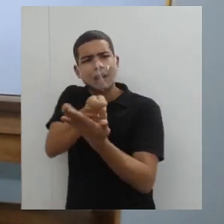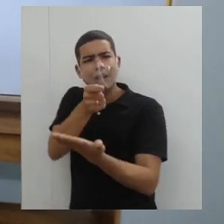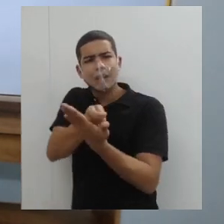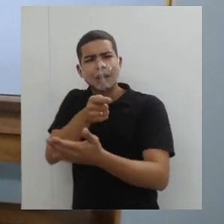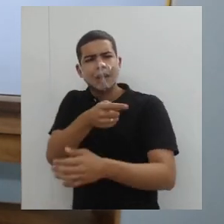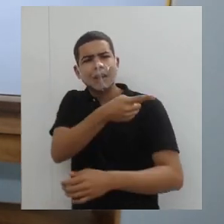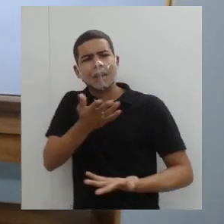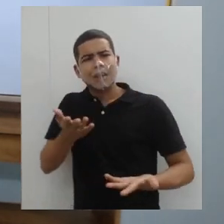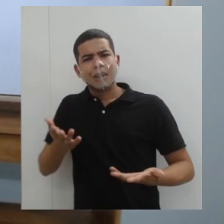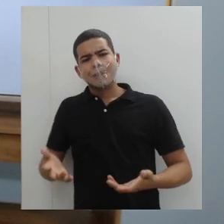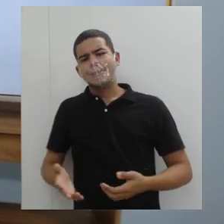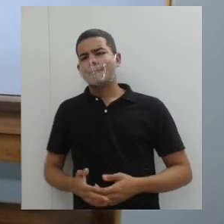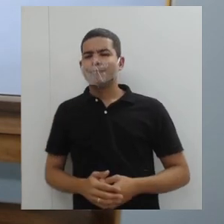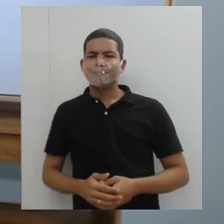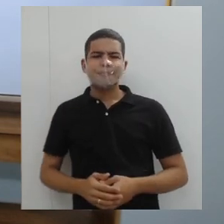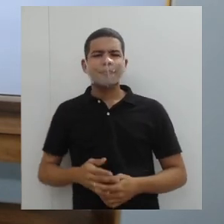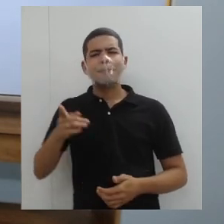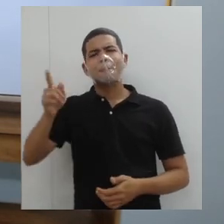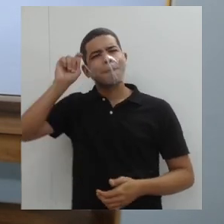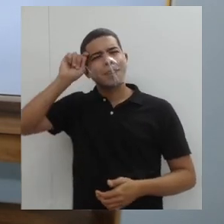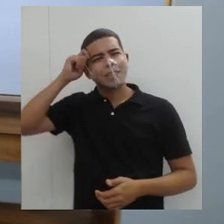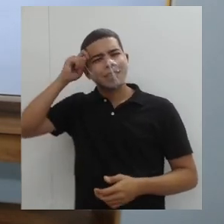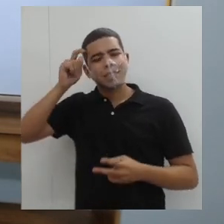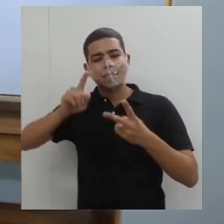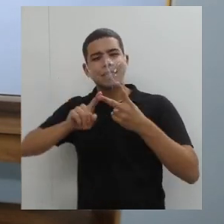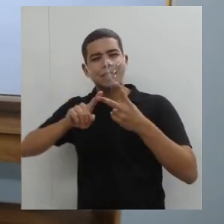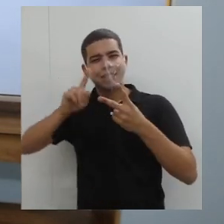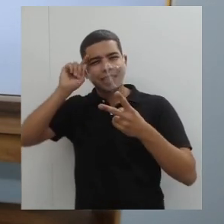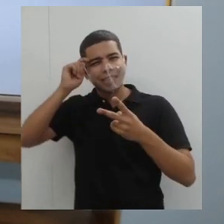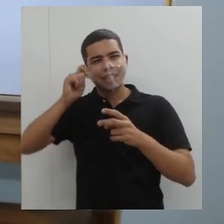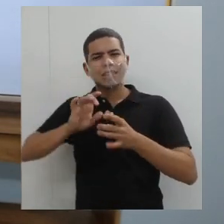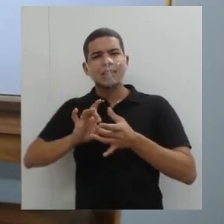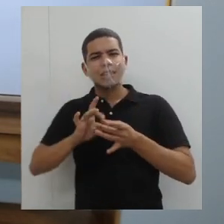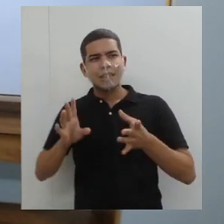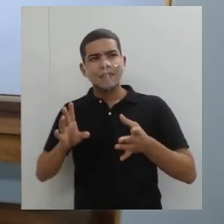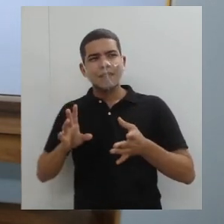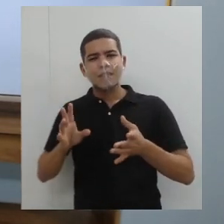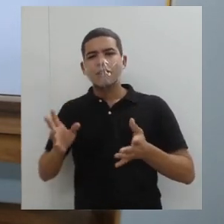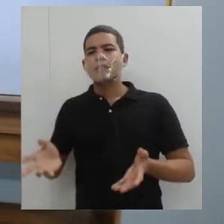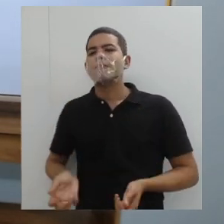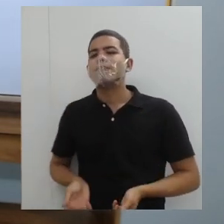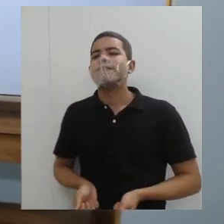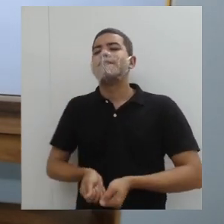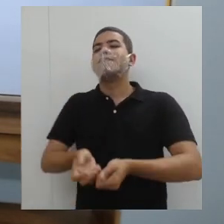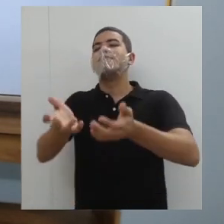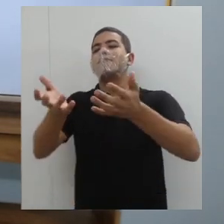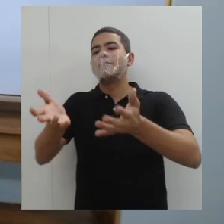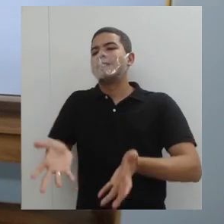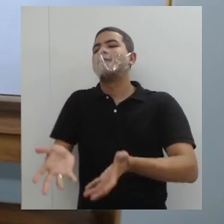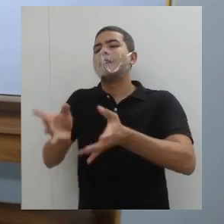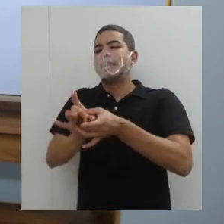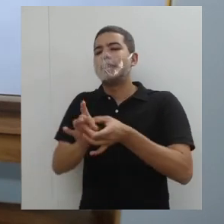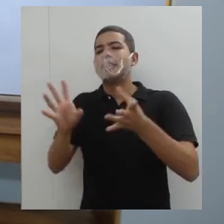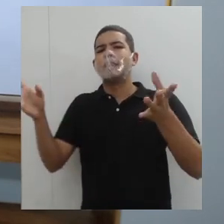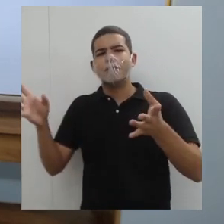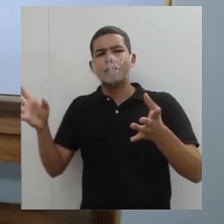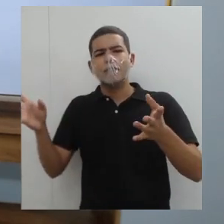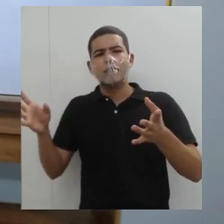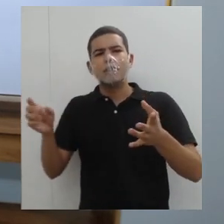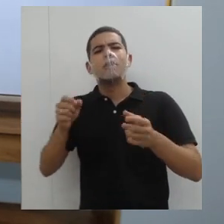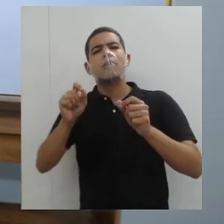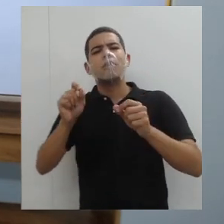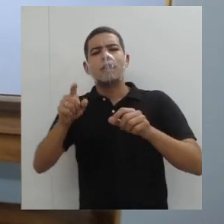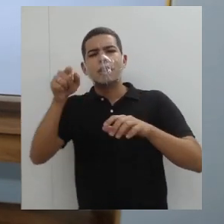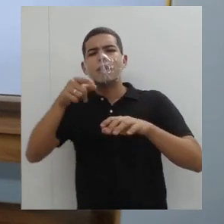pessoa negra, quando ela é livre, ela é mandada para as margens da cidade, ela é mandada para o que a gente chama hoje de periferia,